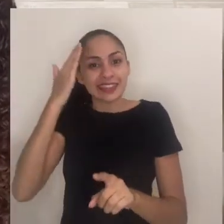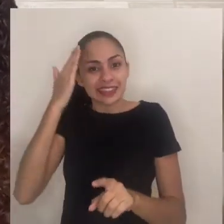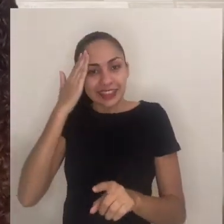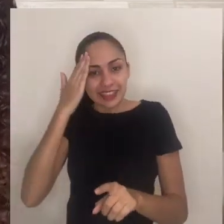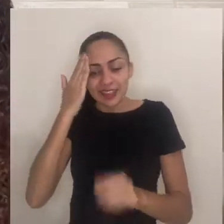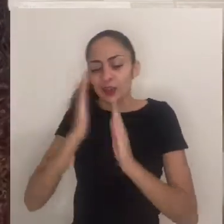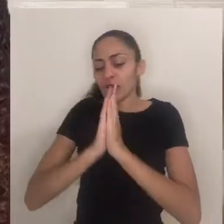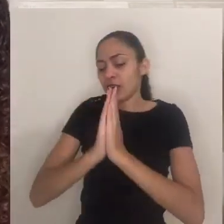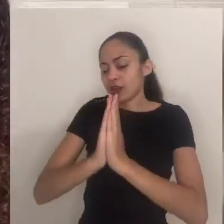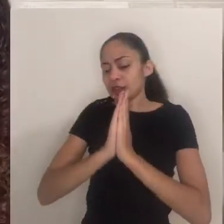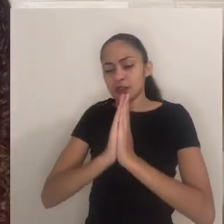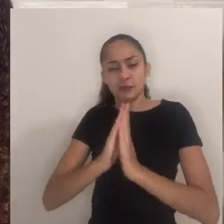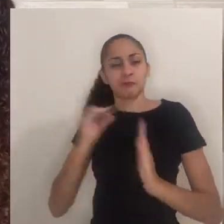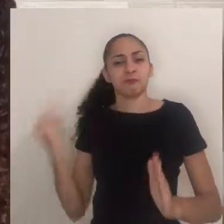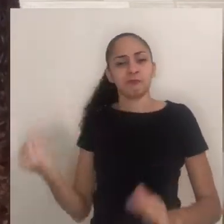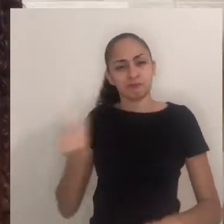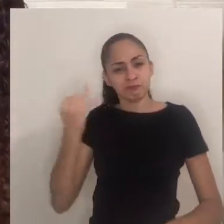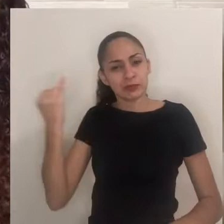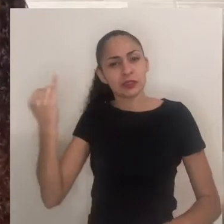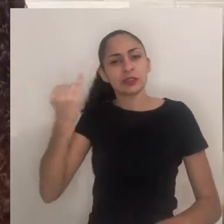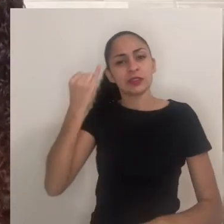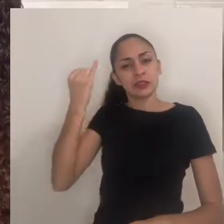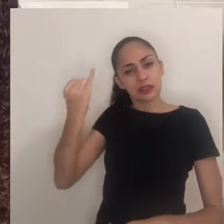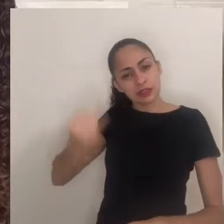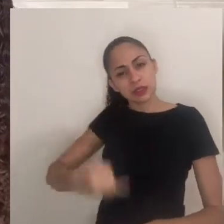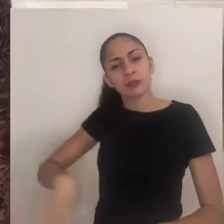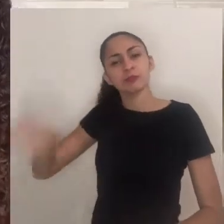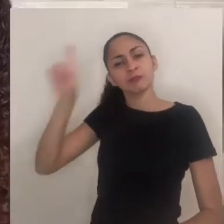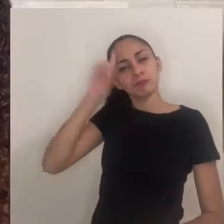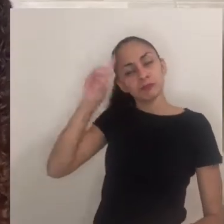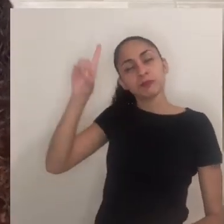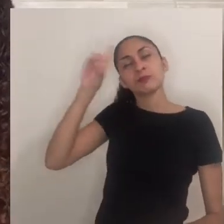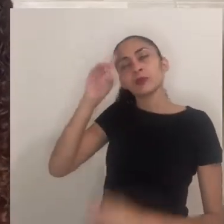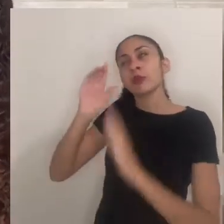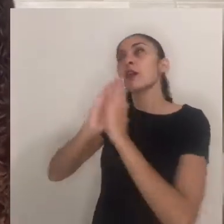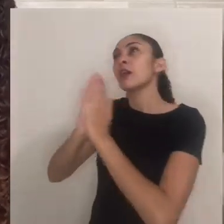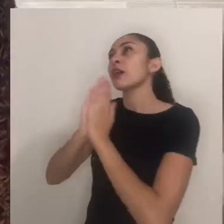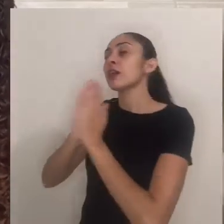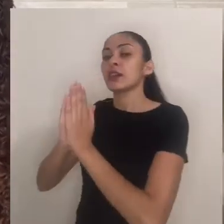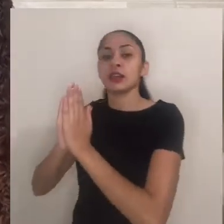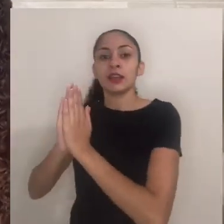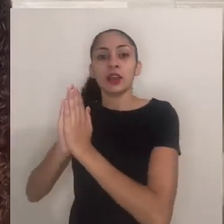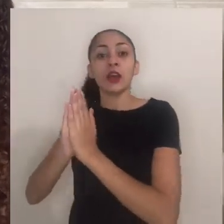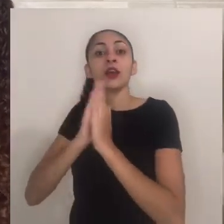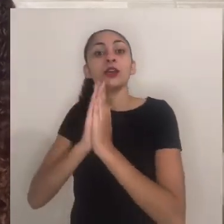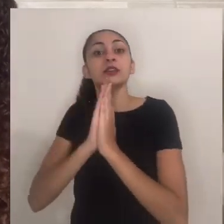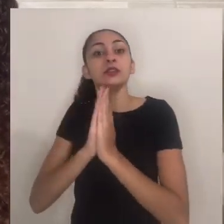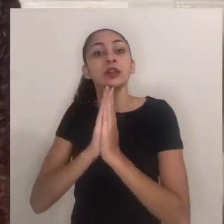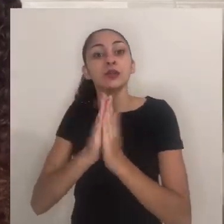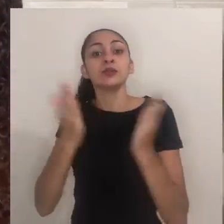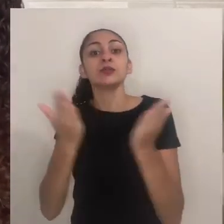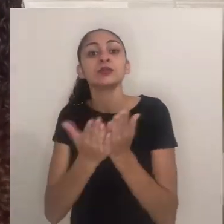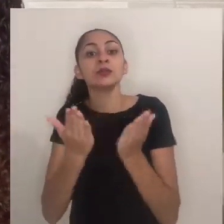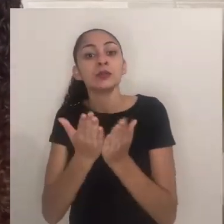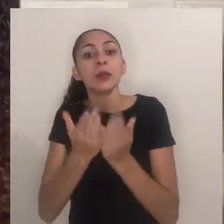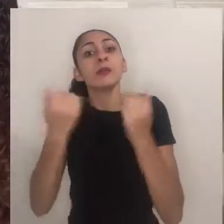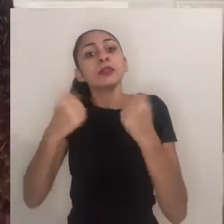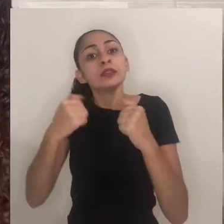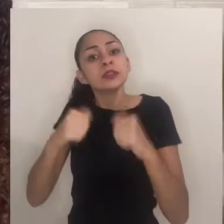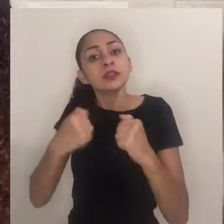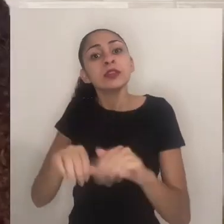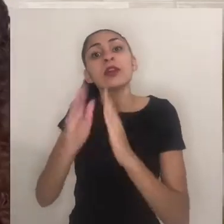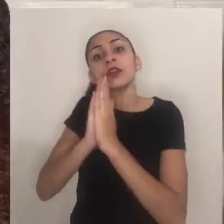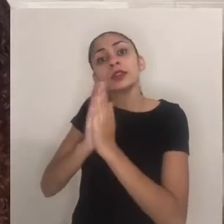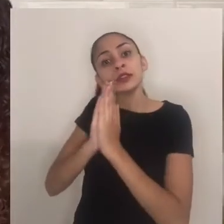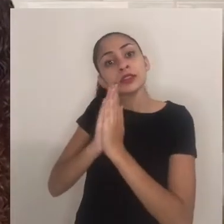a importância da oração e de colocar isso em prática, o cristão ele precisa ter uma oração bíblica. Ou